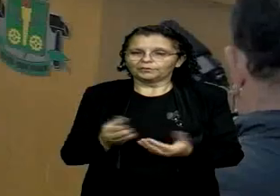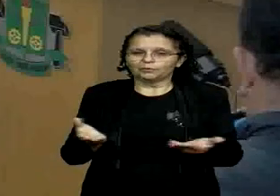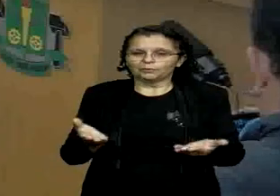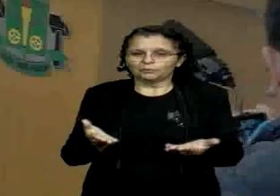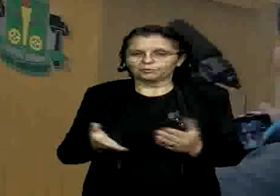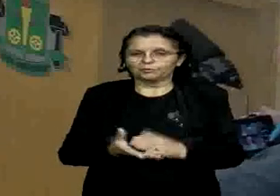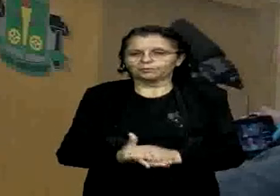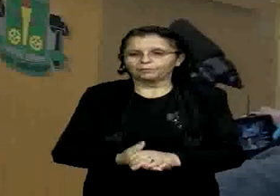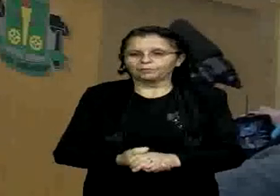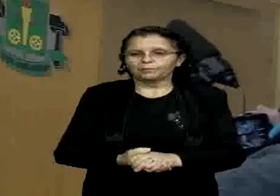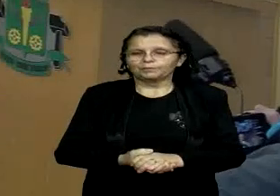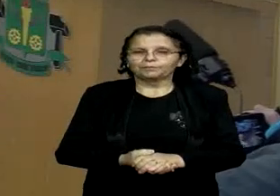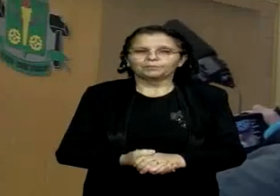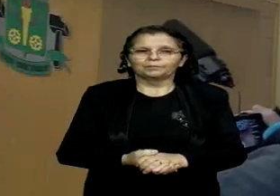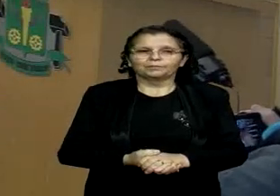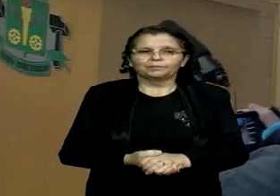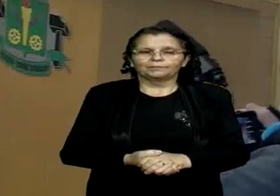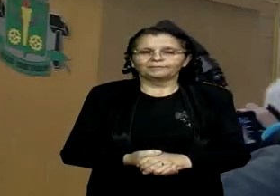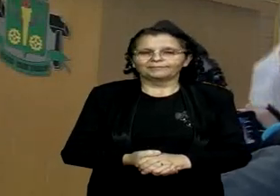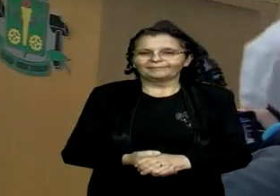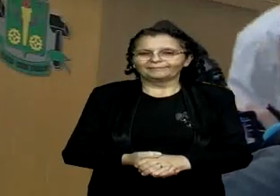dia de hoje.